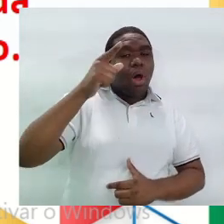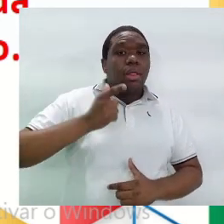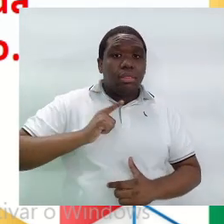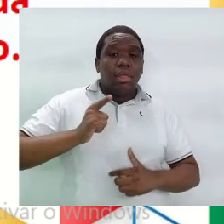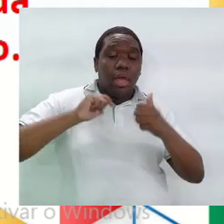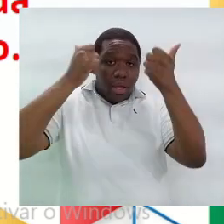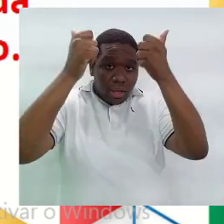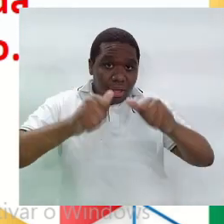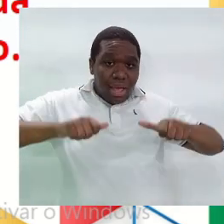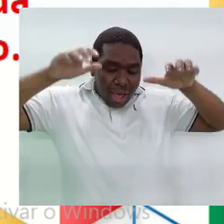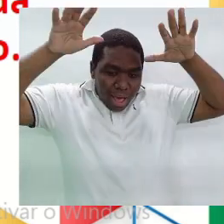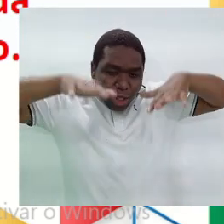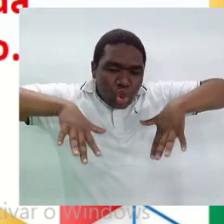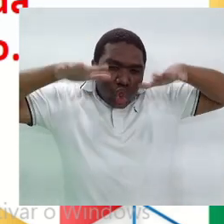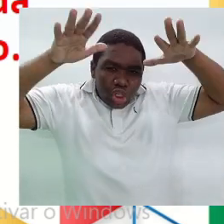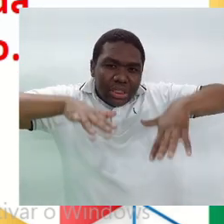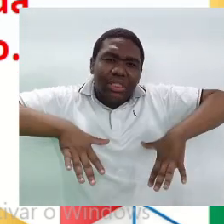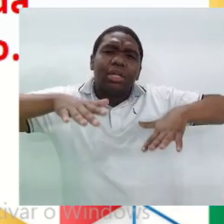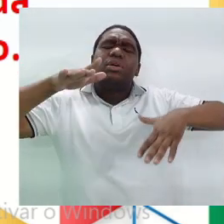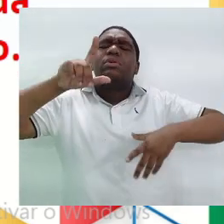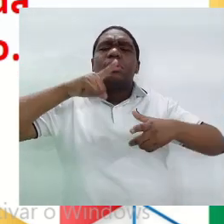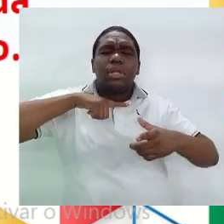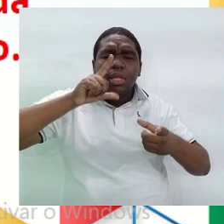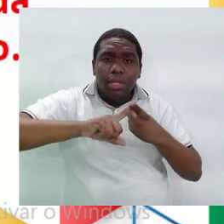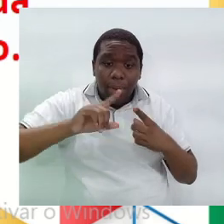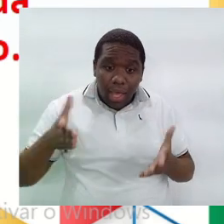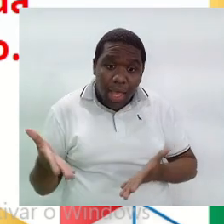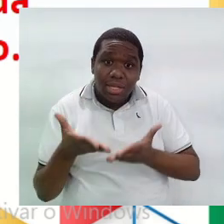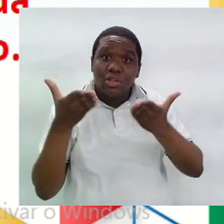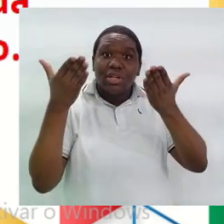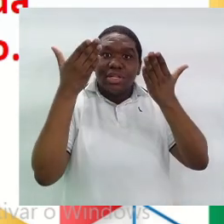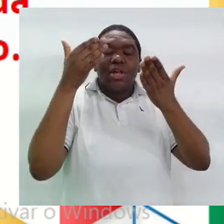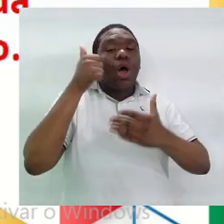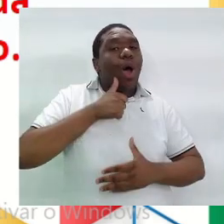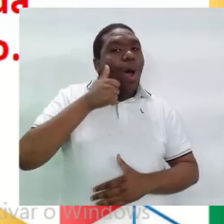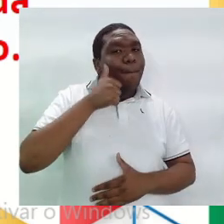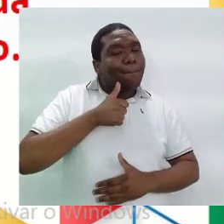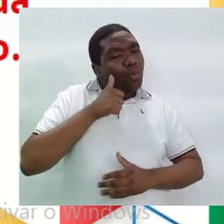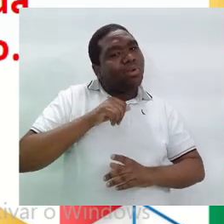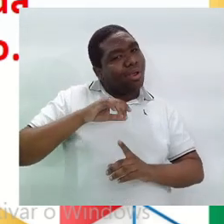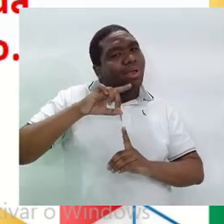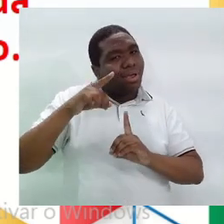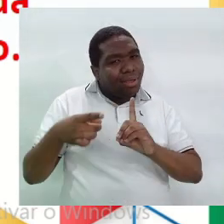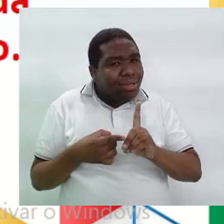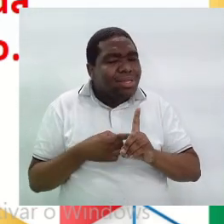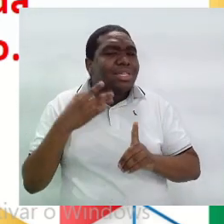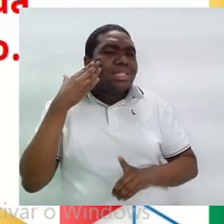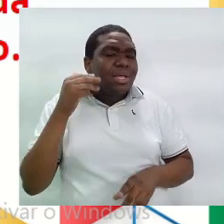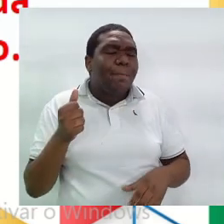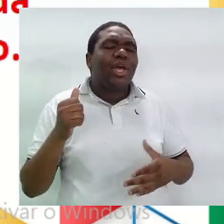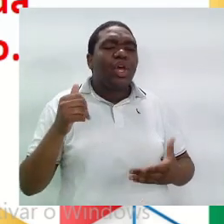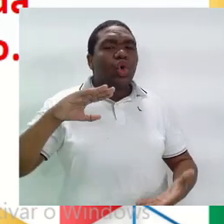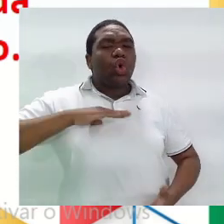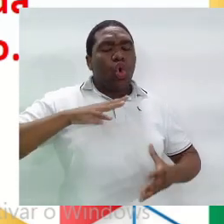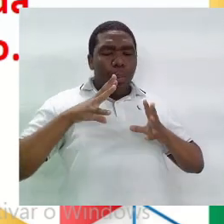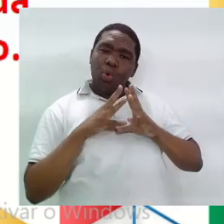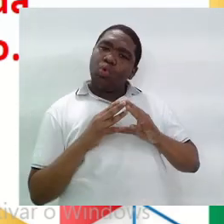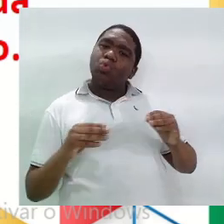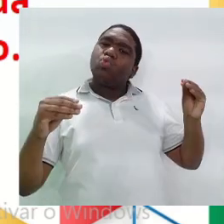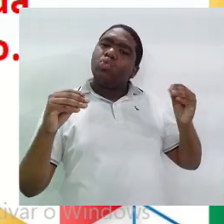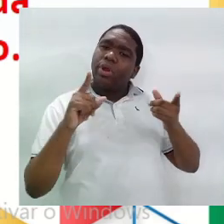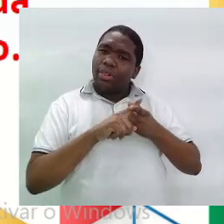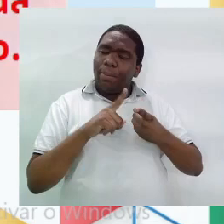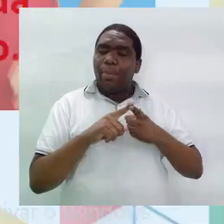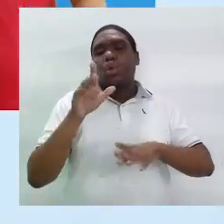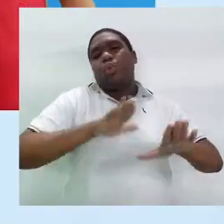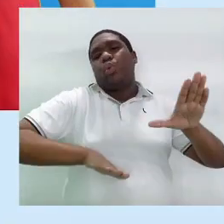adoração inclui a exaltação da fertilidade e do saber da cura e do cuidado.